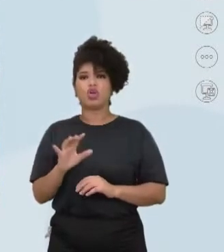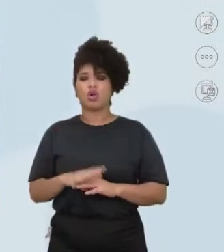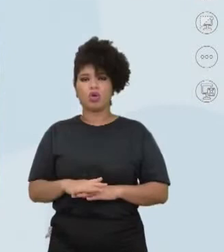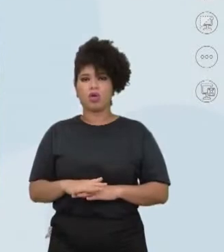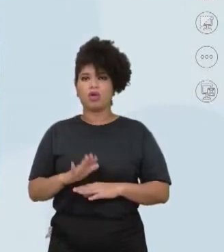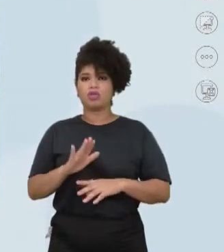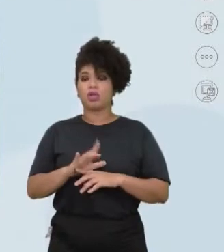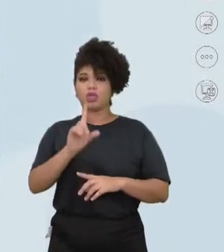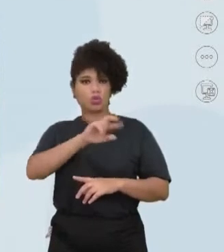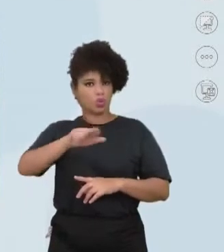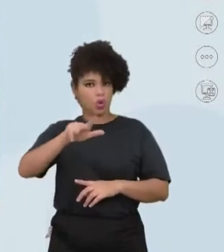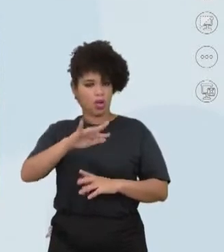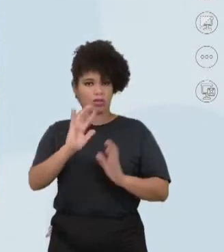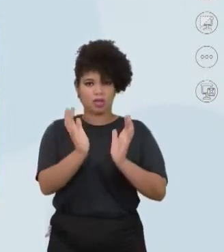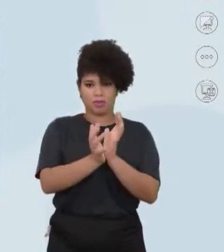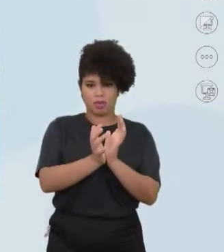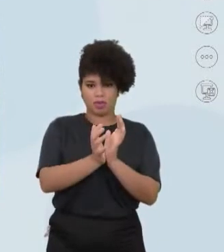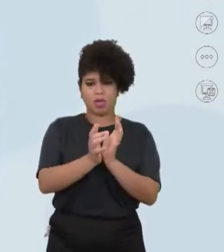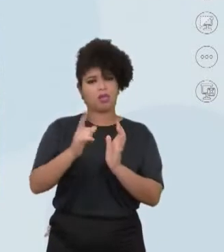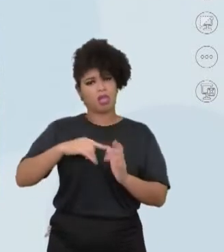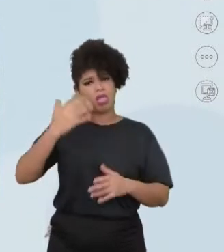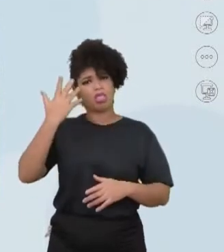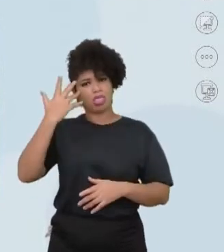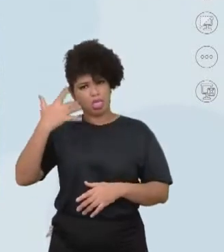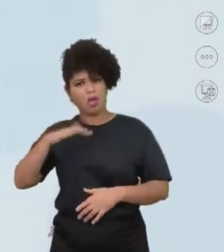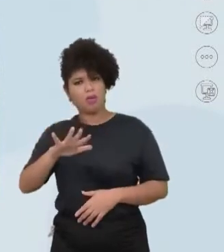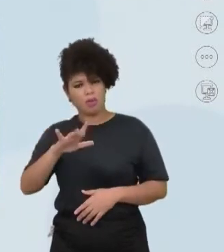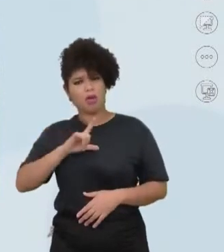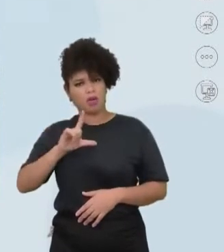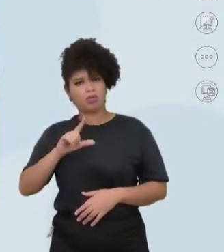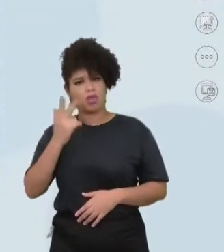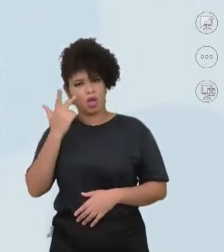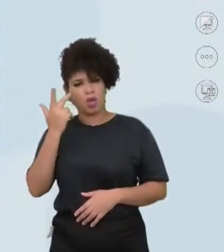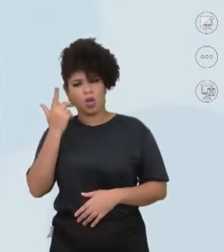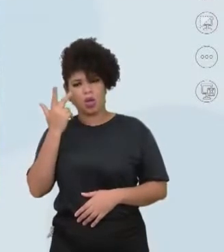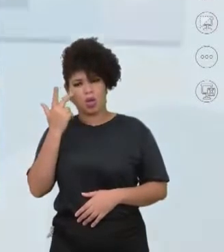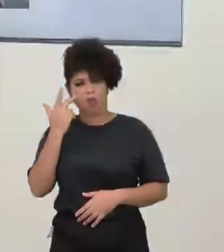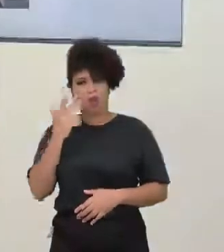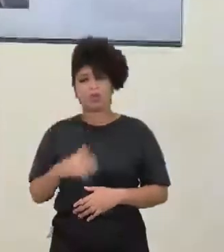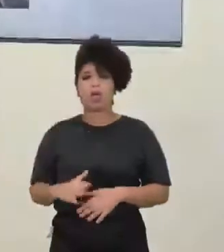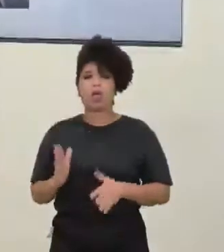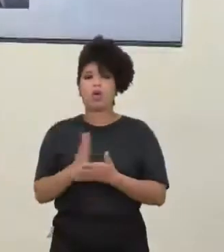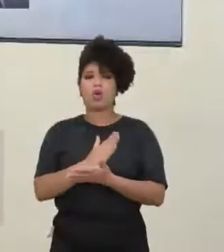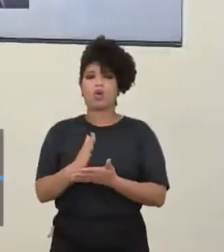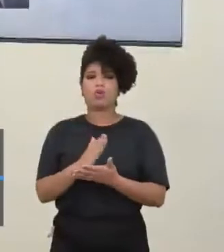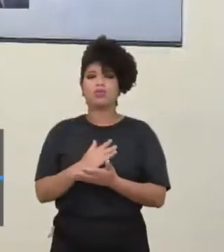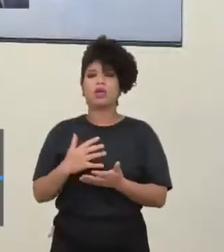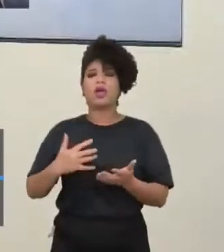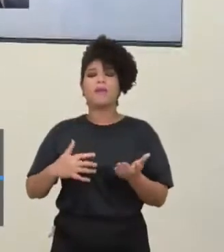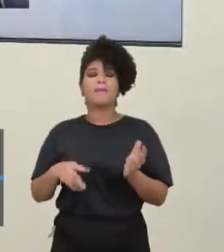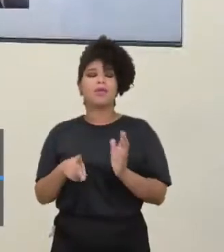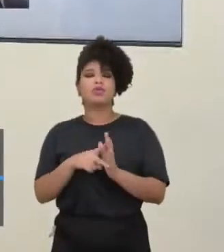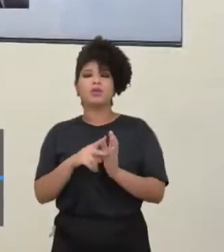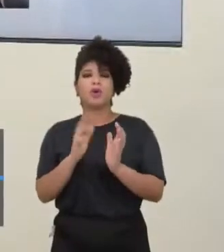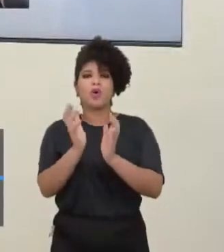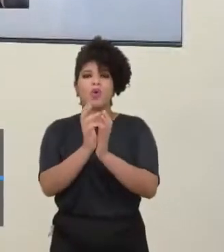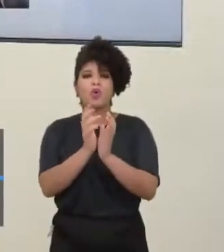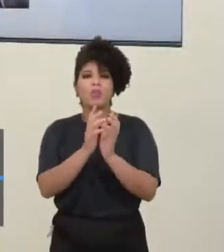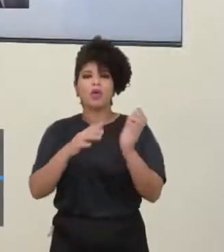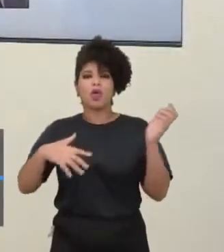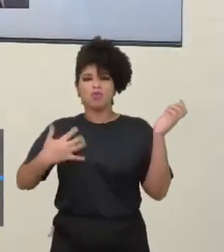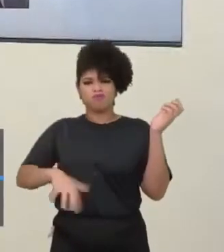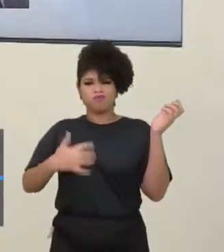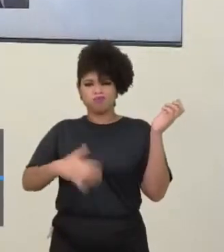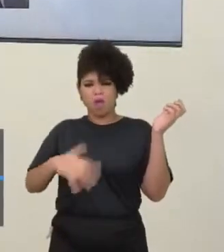parte da banda, e isso é muito comum, gente, quando nós temos, né, bandas, né, de rock, por exemplo, né, rock sinfônico,